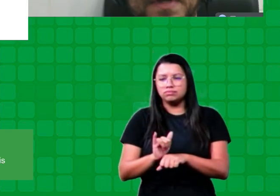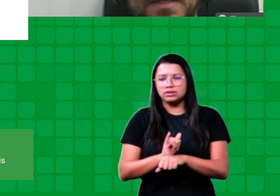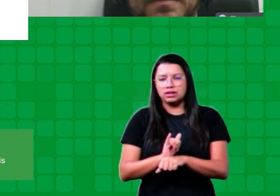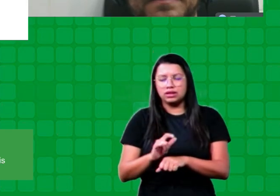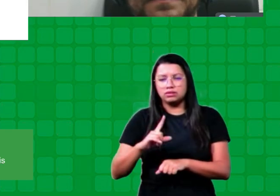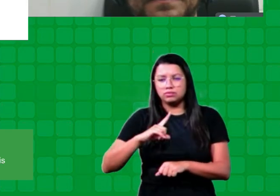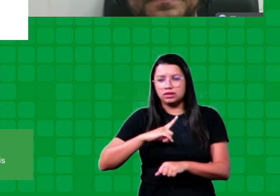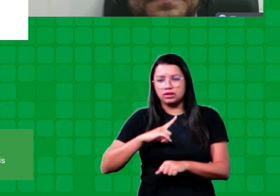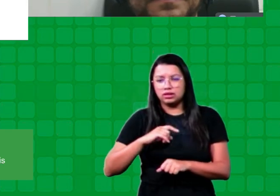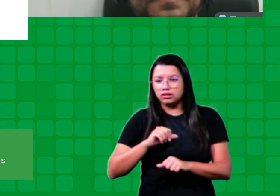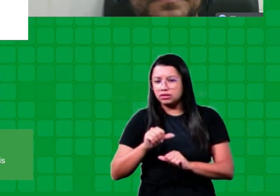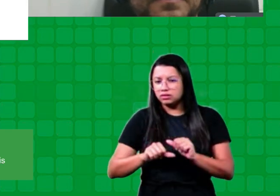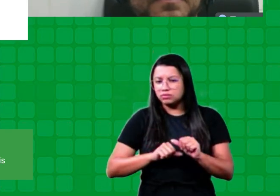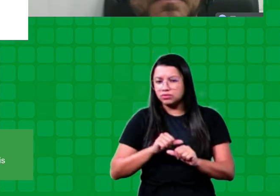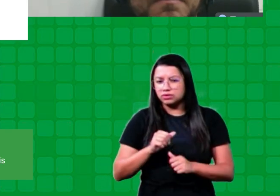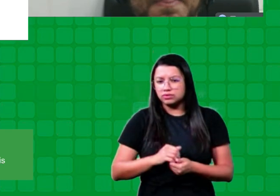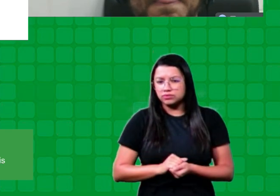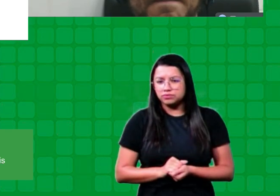de oferta.